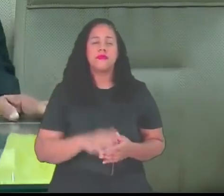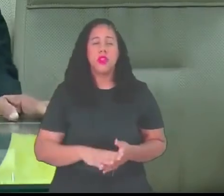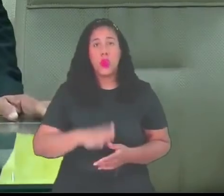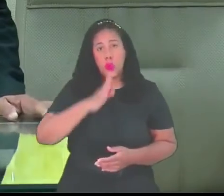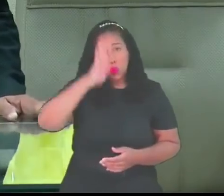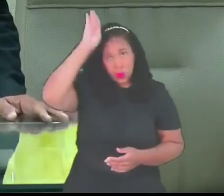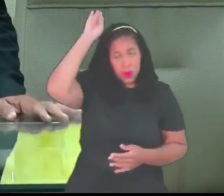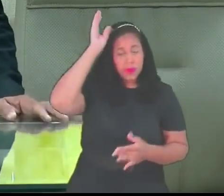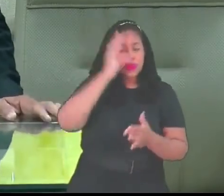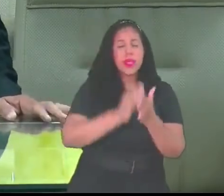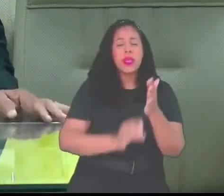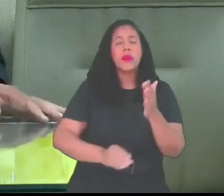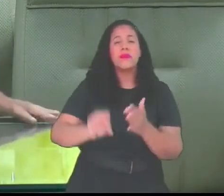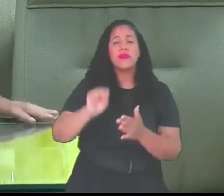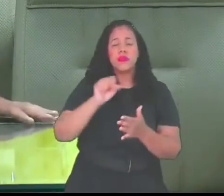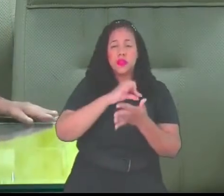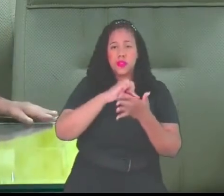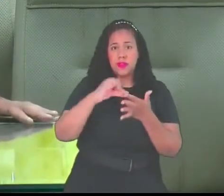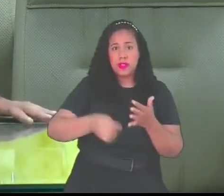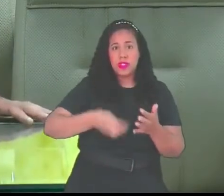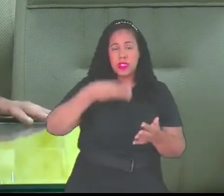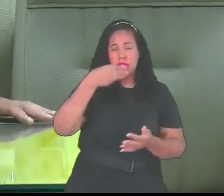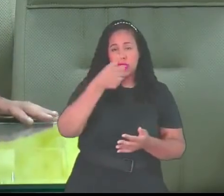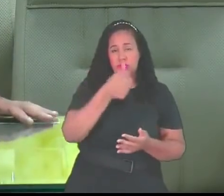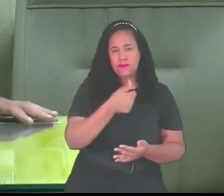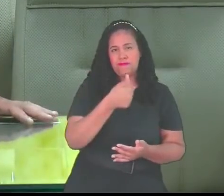Romanos capítulo 8, versículo 31.